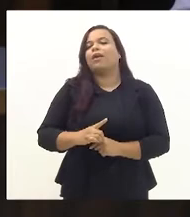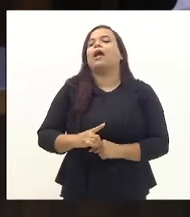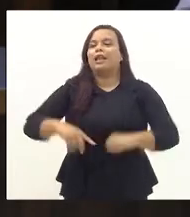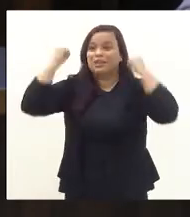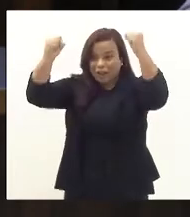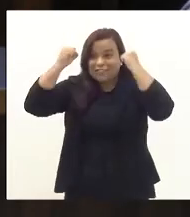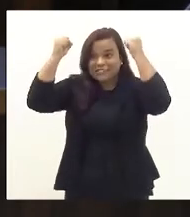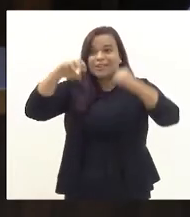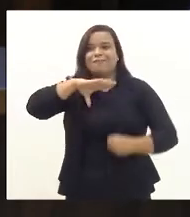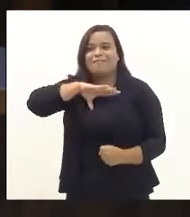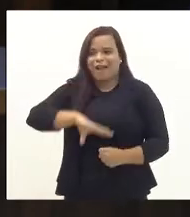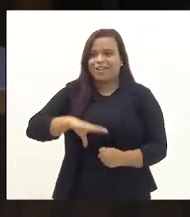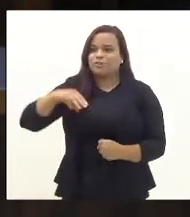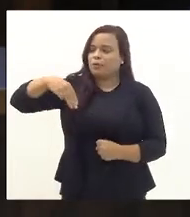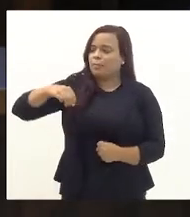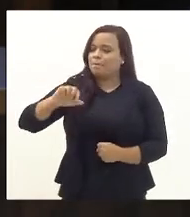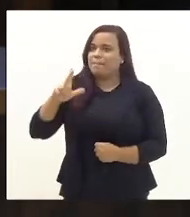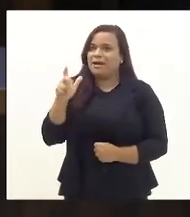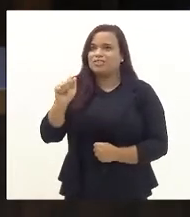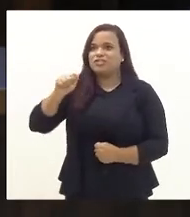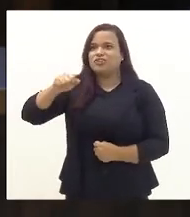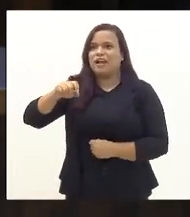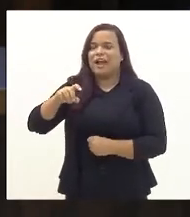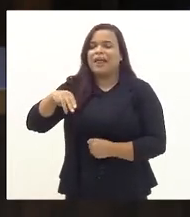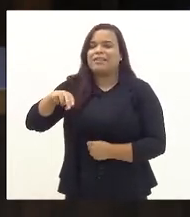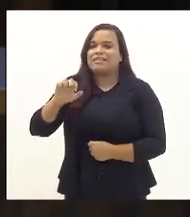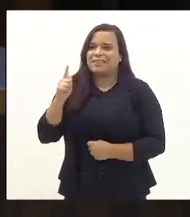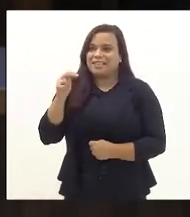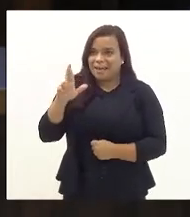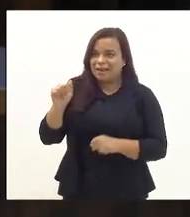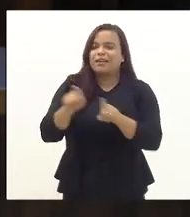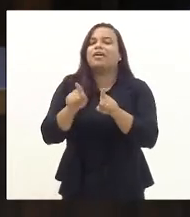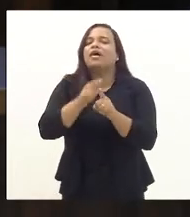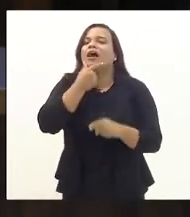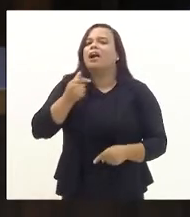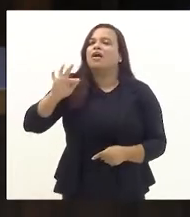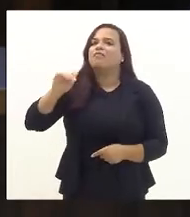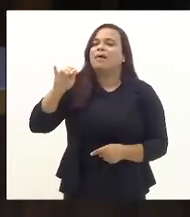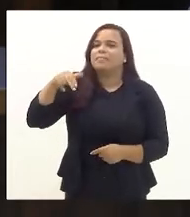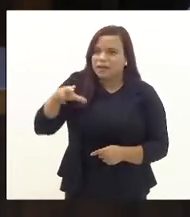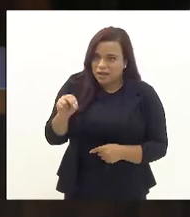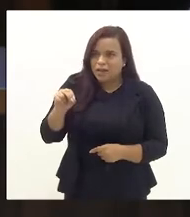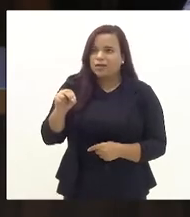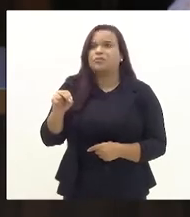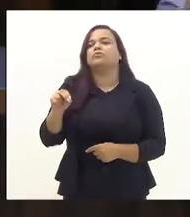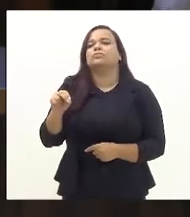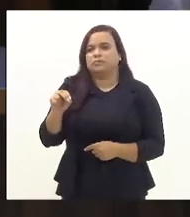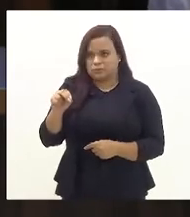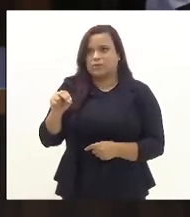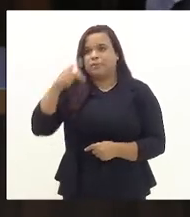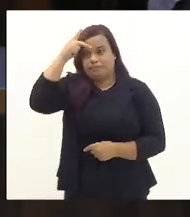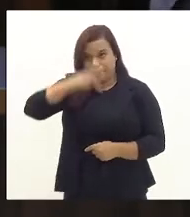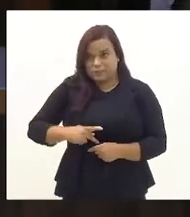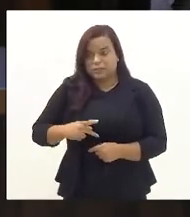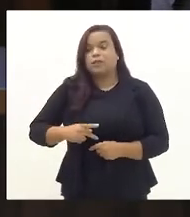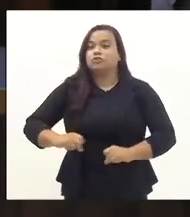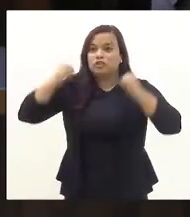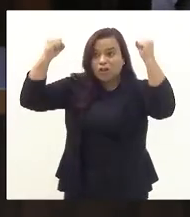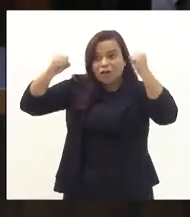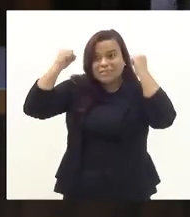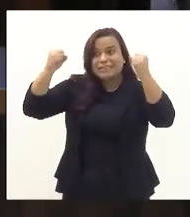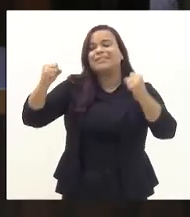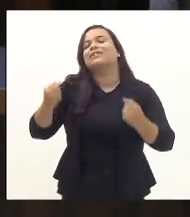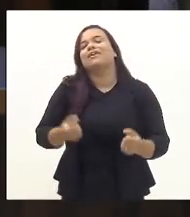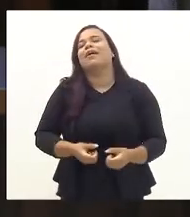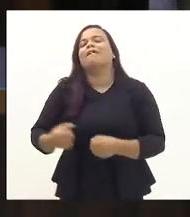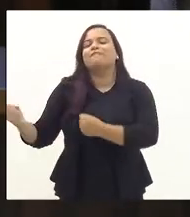Vasco. Fabiano Marques, presidente da torcida Força Jovem do Vasco. Nós vamos anunciar daqui a pouco todas as